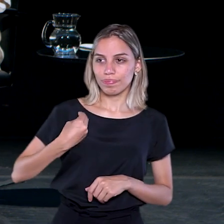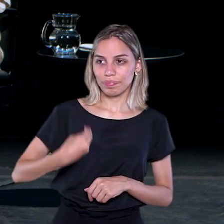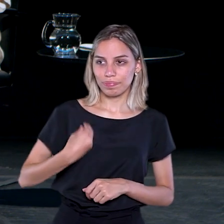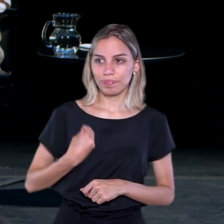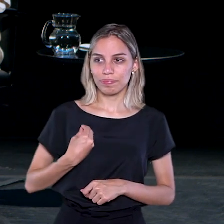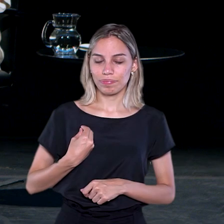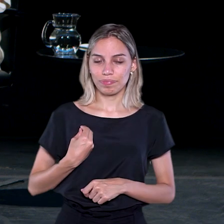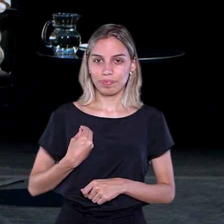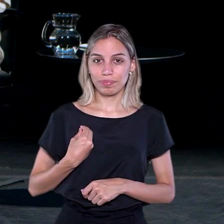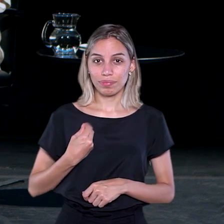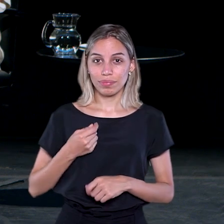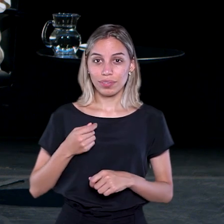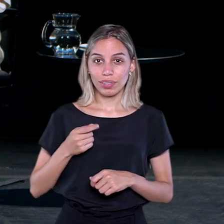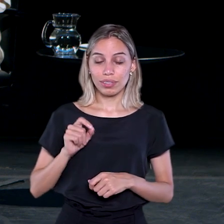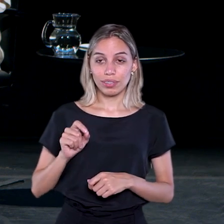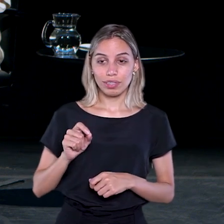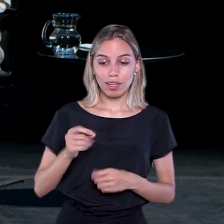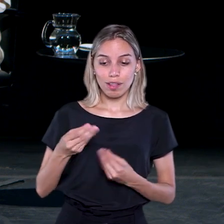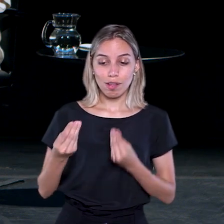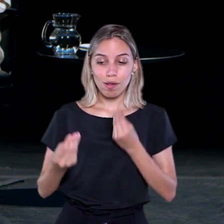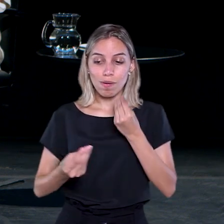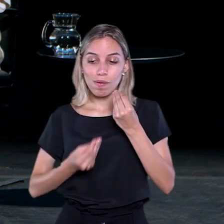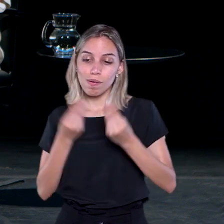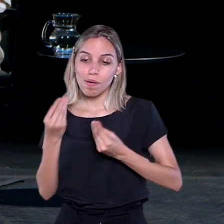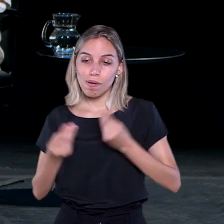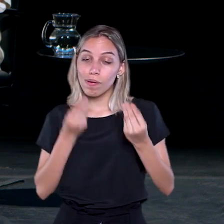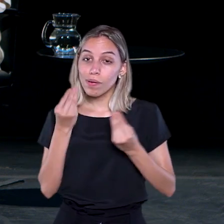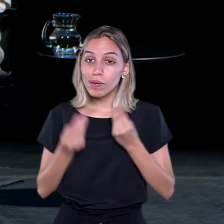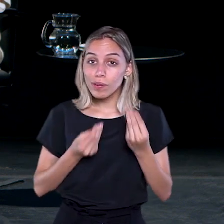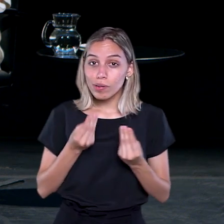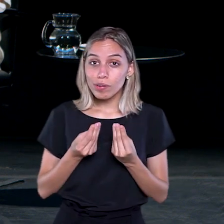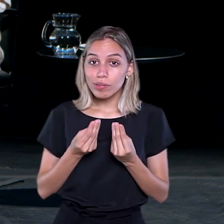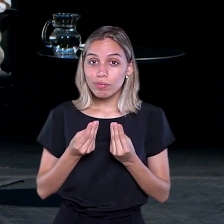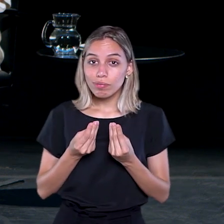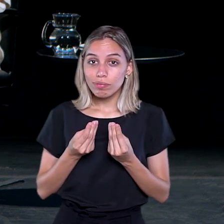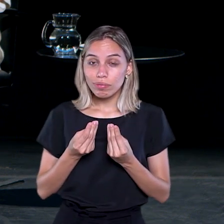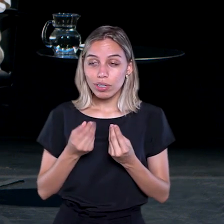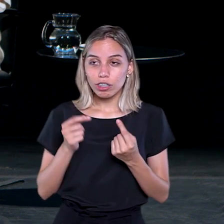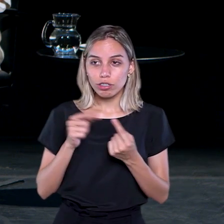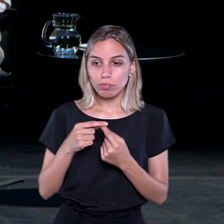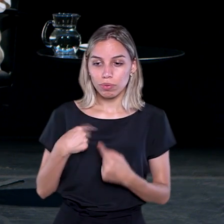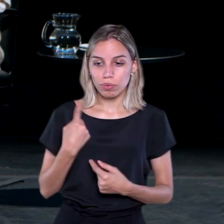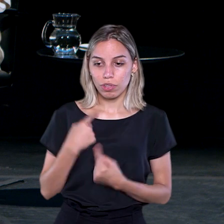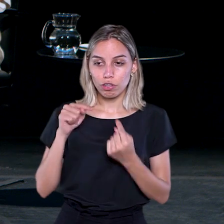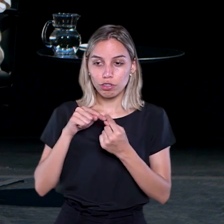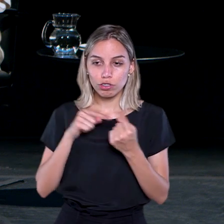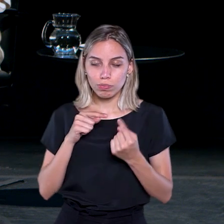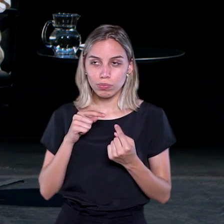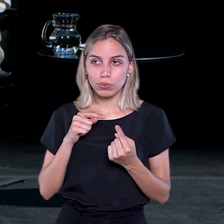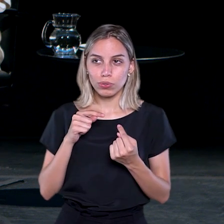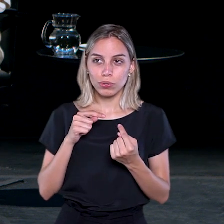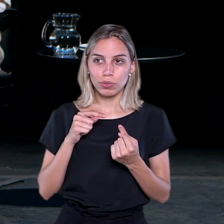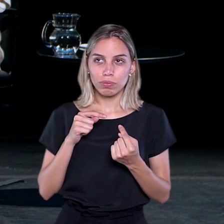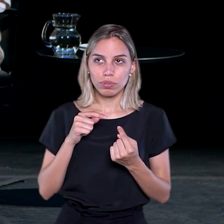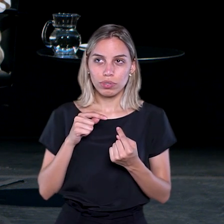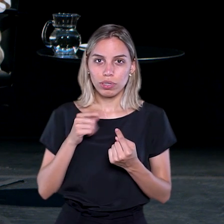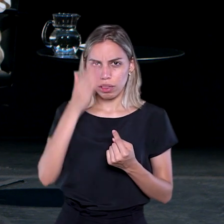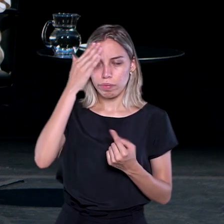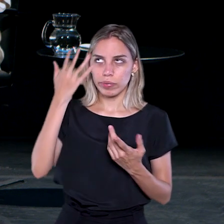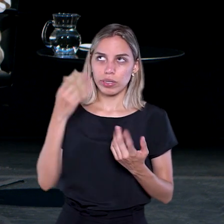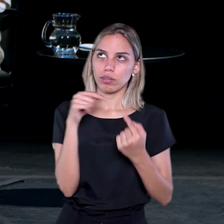Digo, tem. O lugar de fala de uma pessoa branca antirracista. Antirracista. Óbvio. Claro. Então, é disso que a gente precisa, de engajamento.